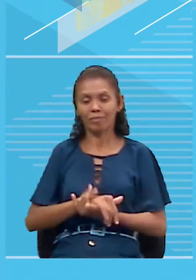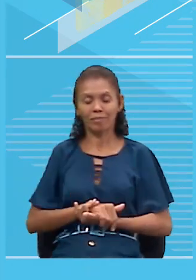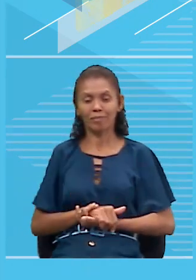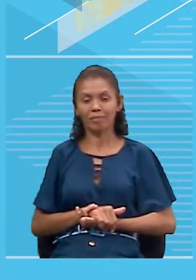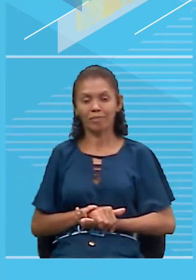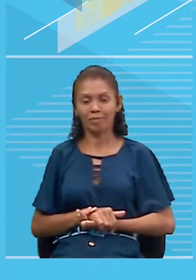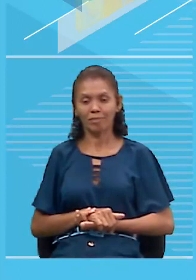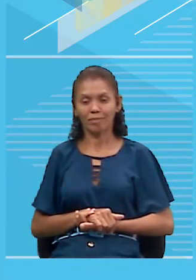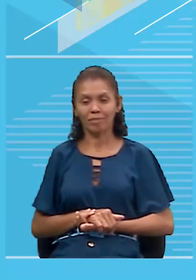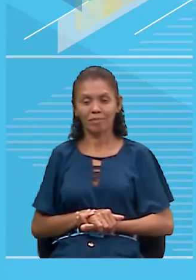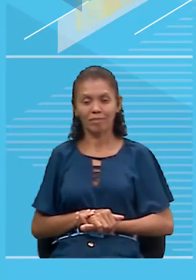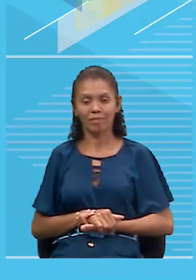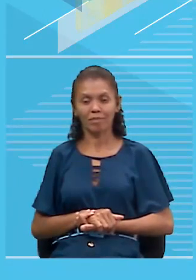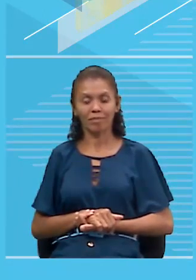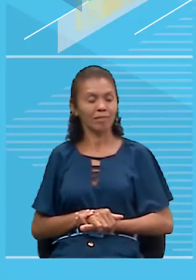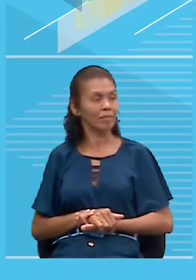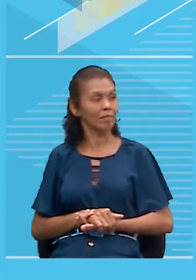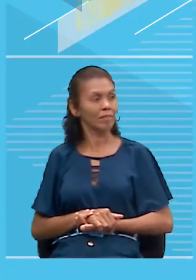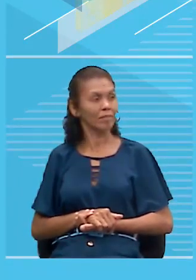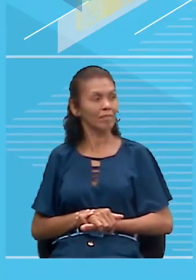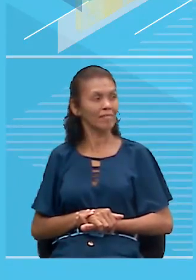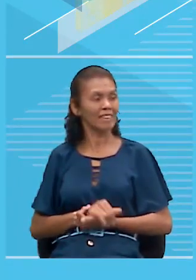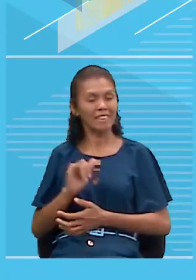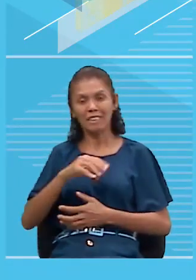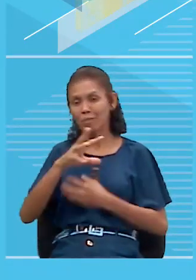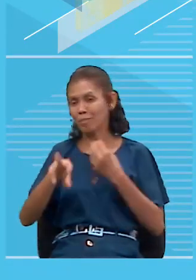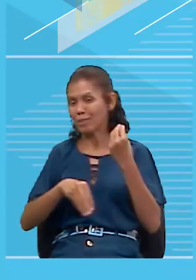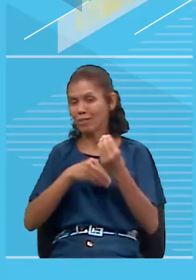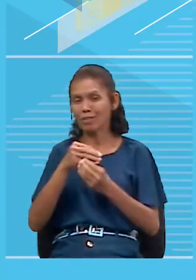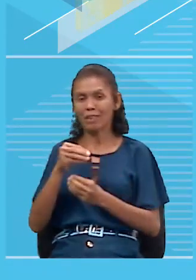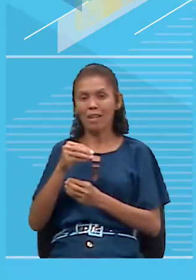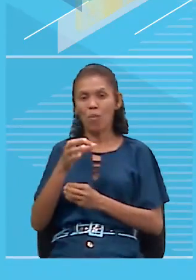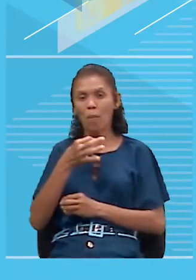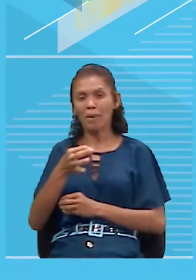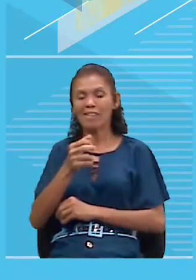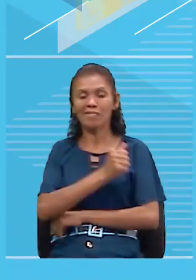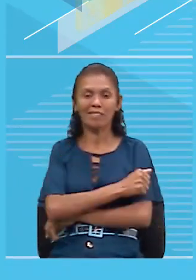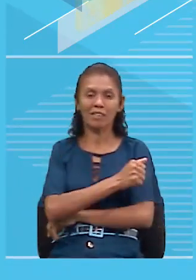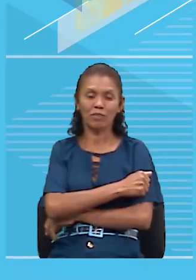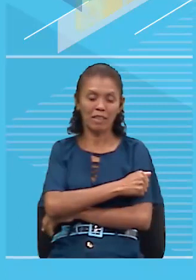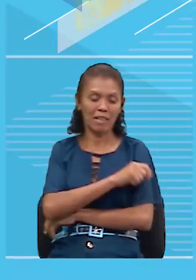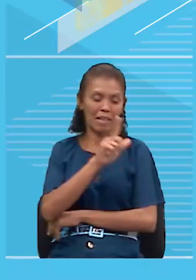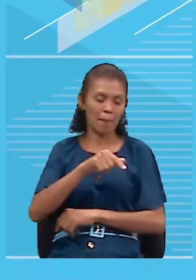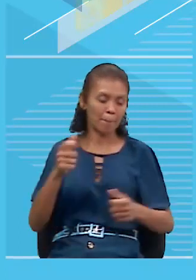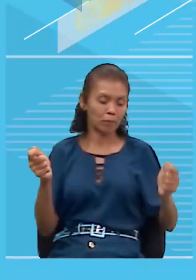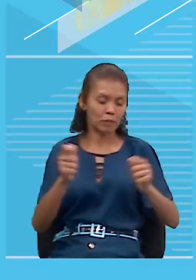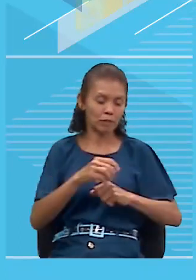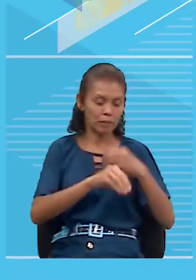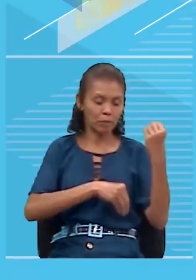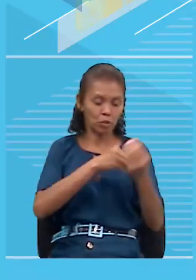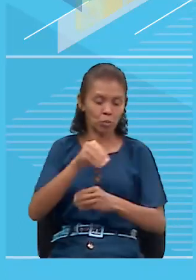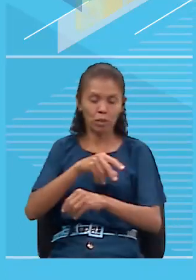a Adriana trouxe é melhor misturar os países aí é que daria morte mesmo não dá certo essa ideia Adriana